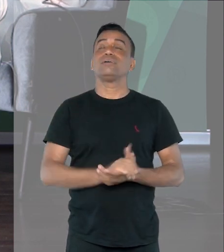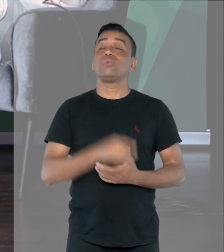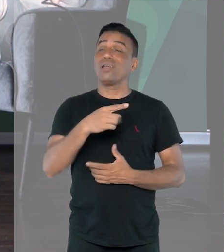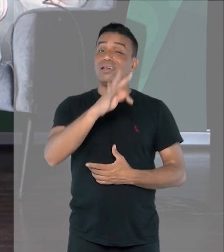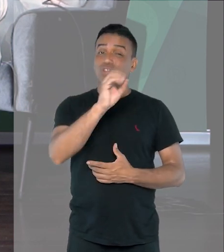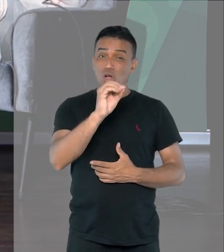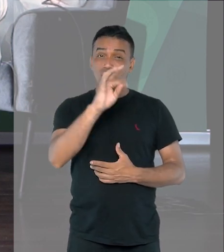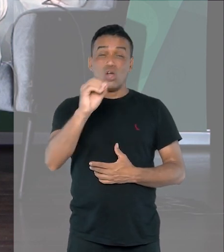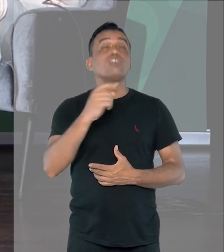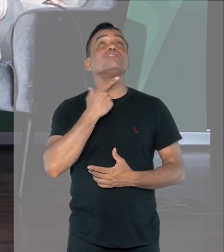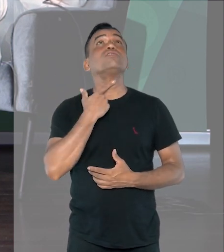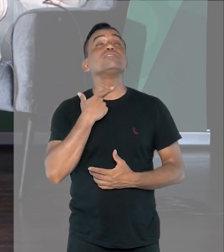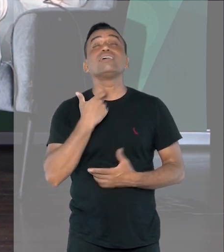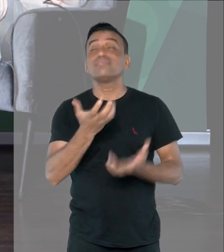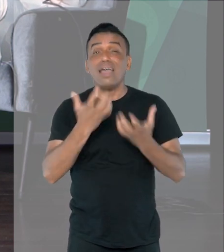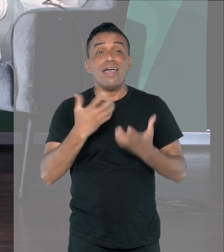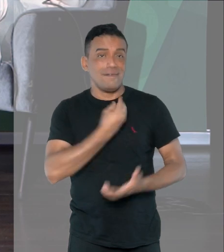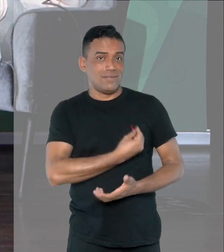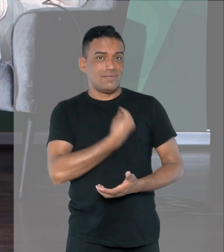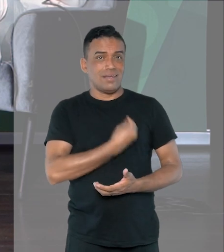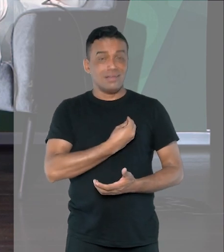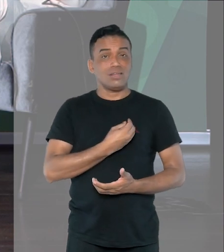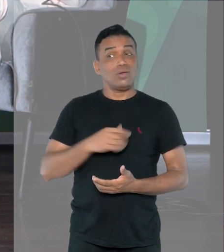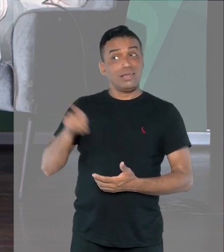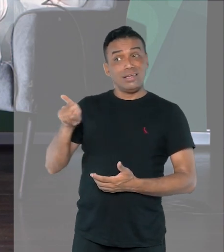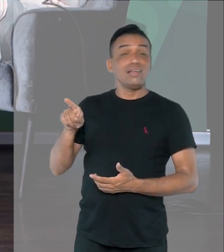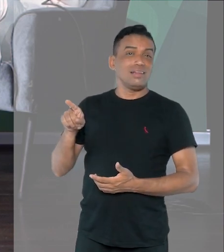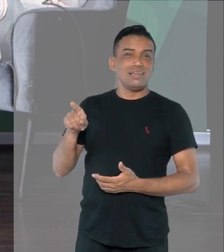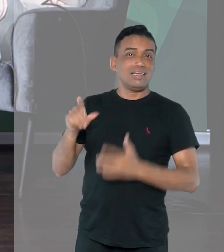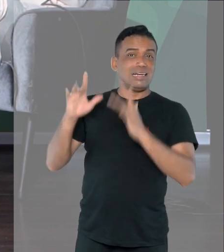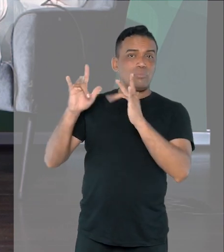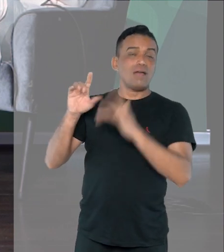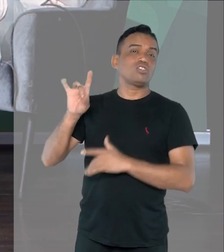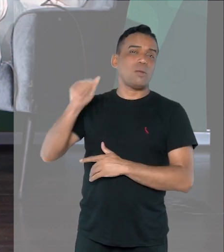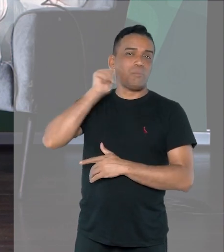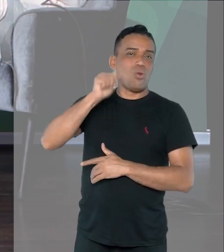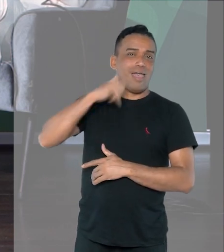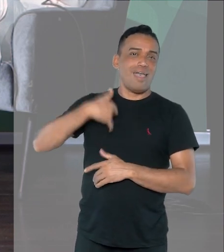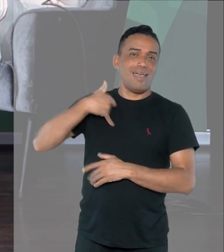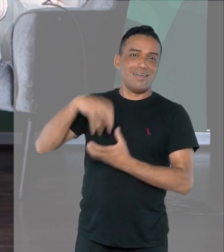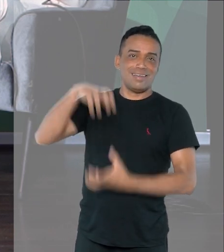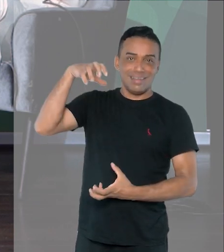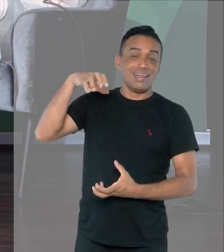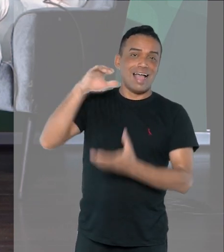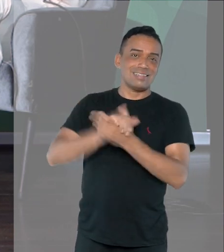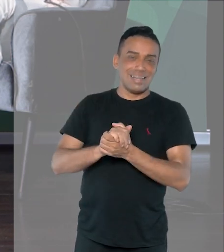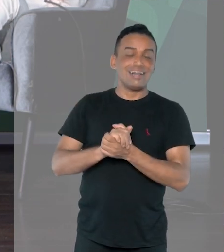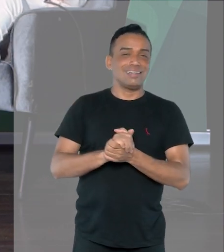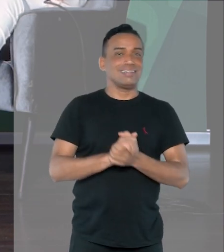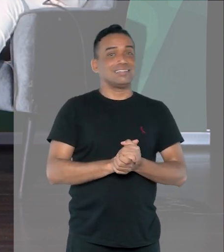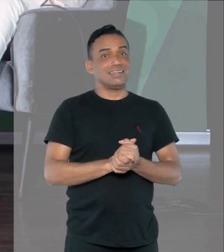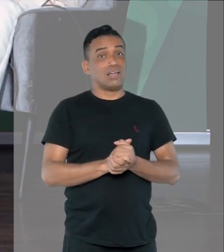vida. Para escândalo da princesa Isabel, ele só namorava senhoras casadas. Eu arranjei também documentos sobre isso, colecionava figurinhas de